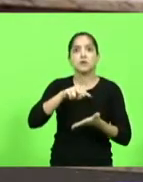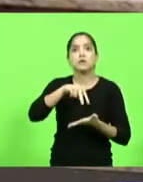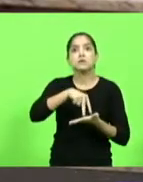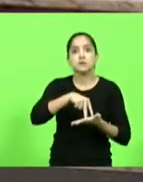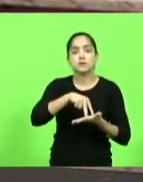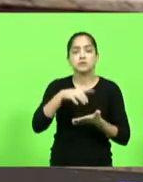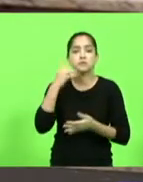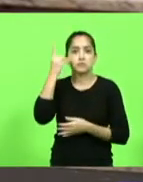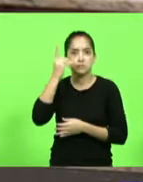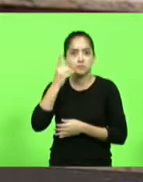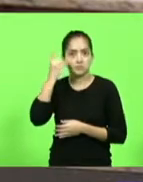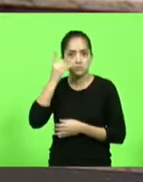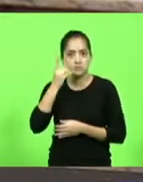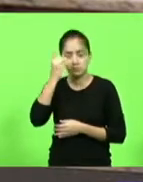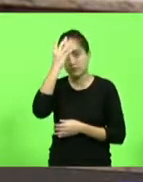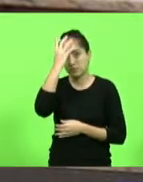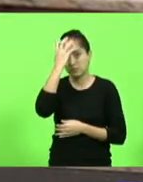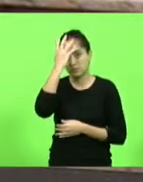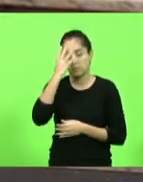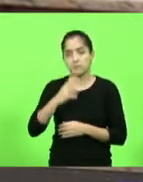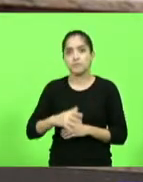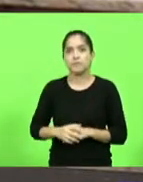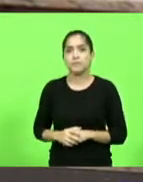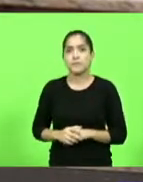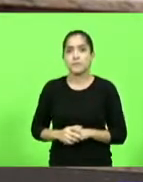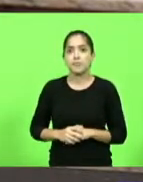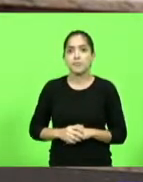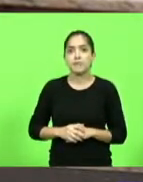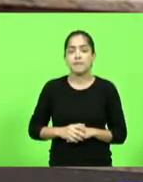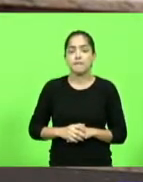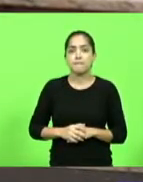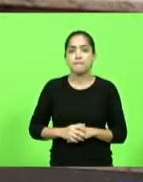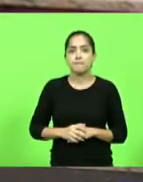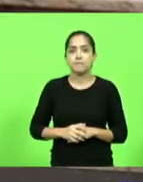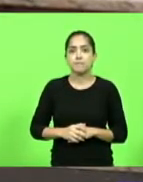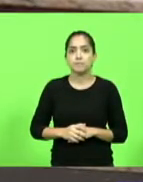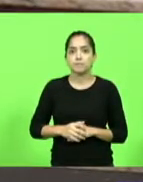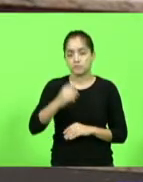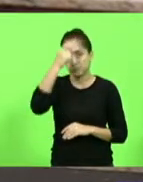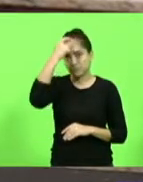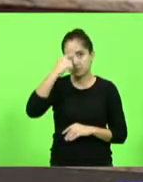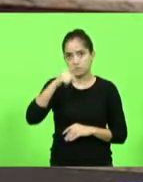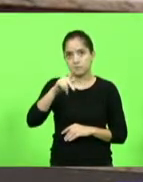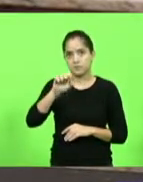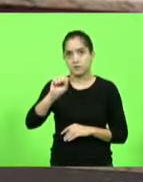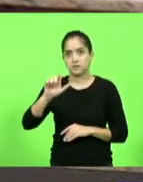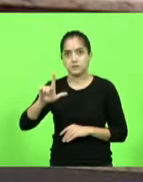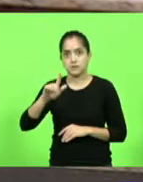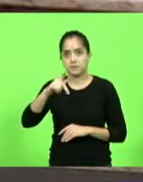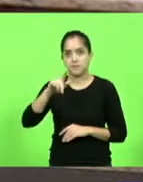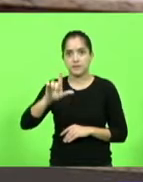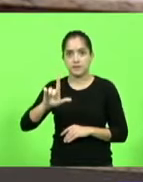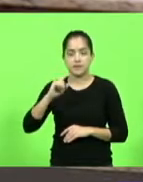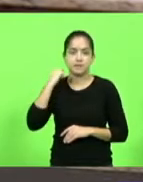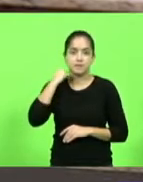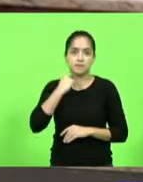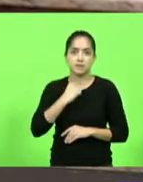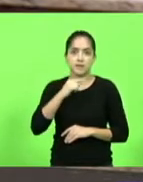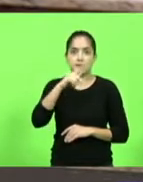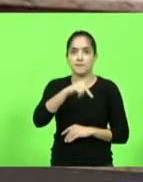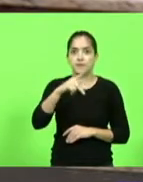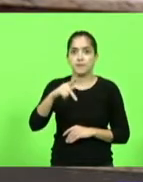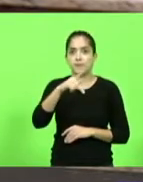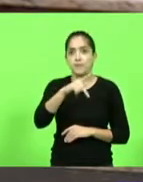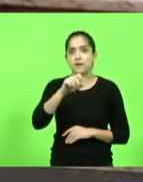senhores deputados. Ismael dos Santos, Bloco PSD-PSC. Maurício Kudilac, Bloco PSL-PL. E Silvio Drevic, Bloco